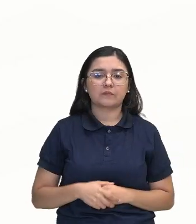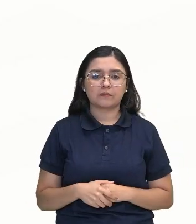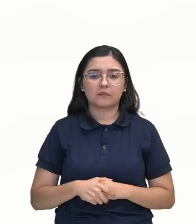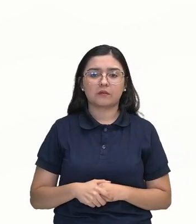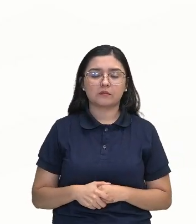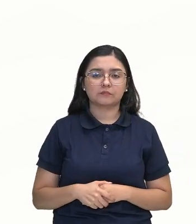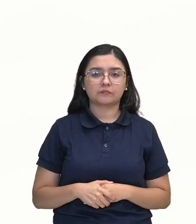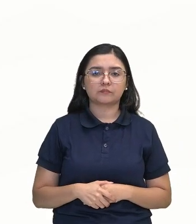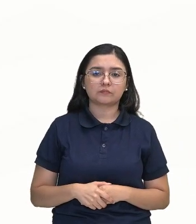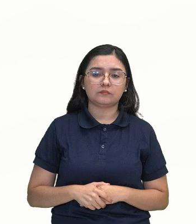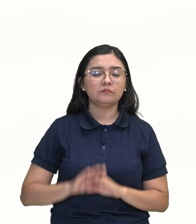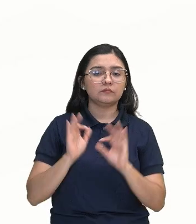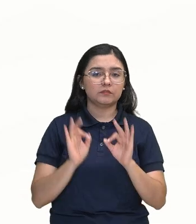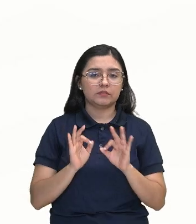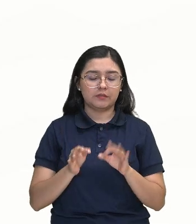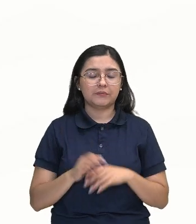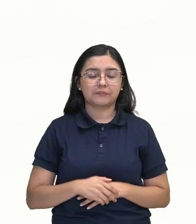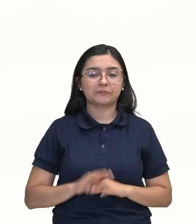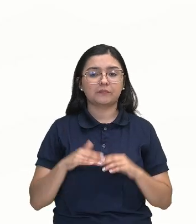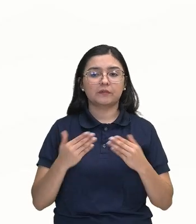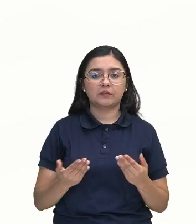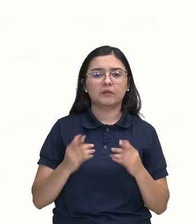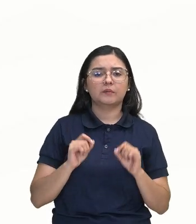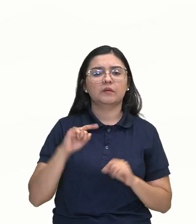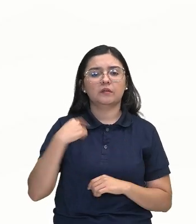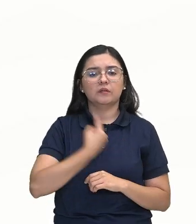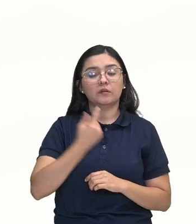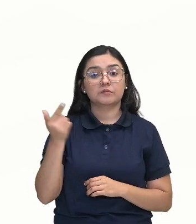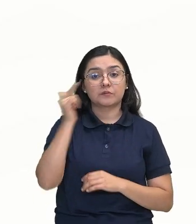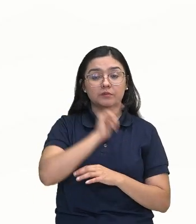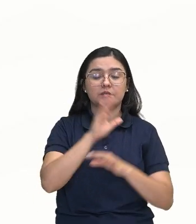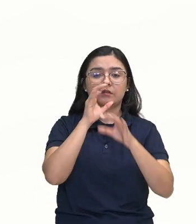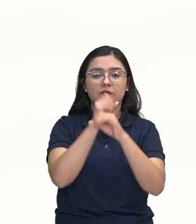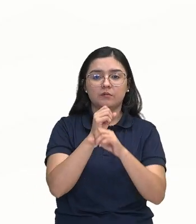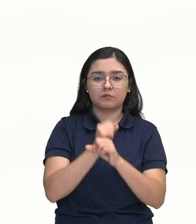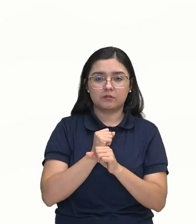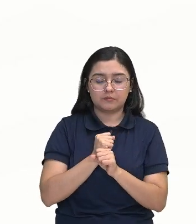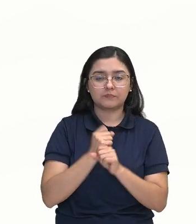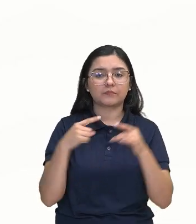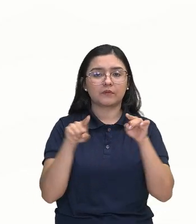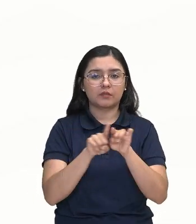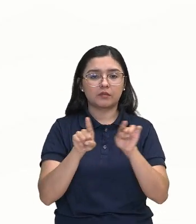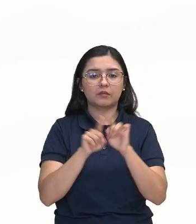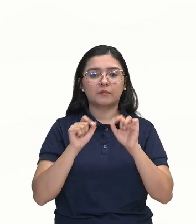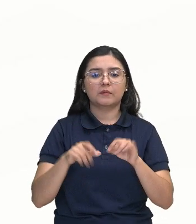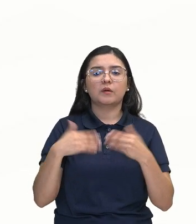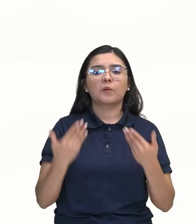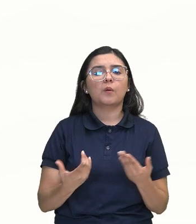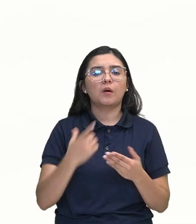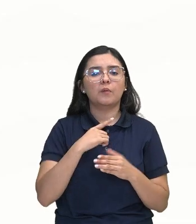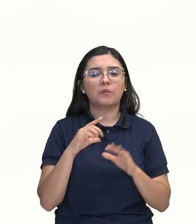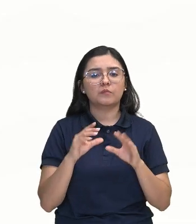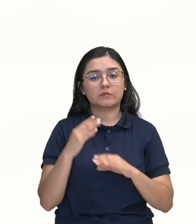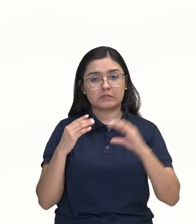contorno da figura. Perfeito. Para que a gente consiga calcular ou determinar o comprimento dessa